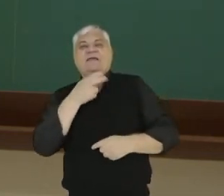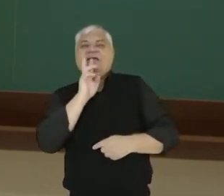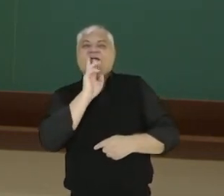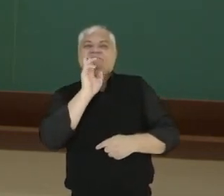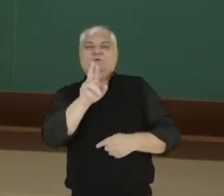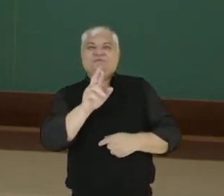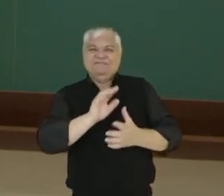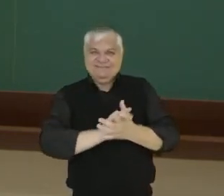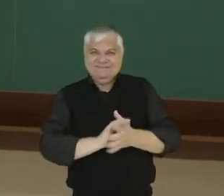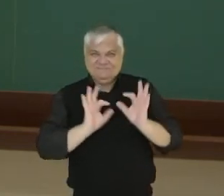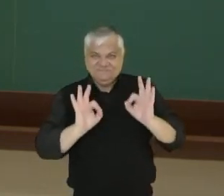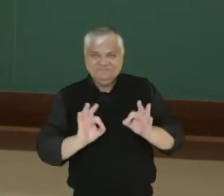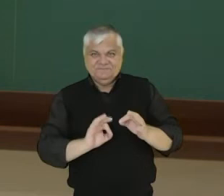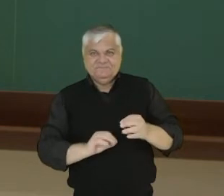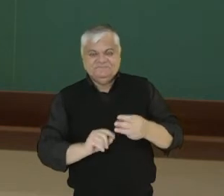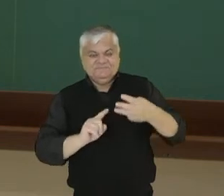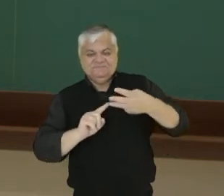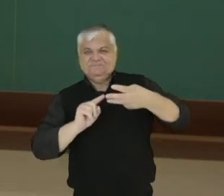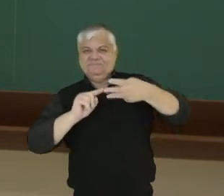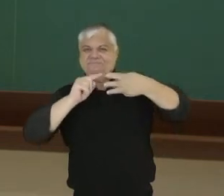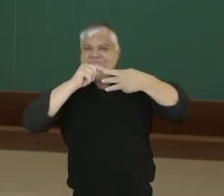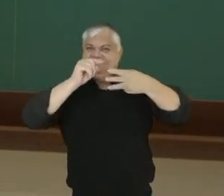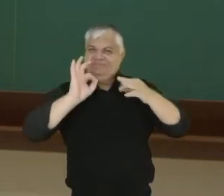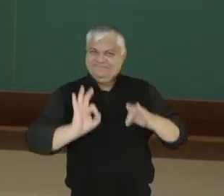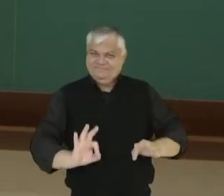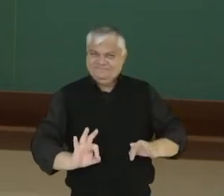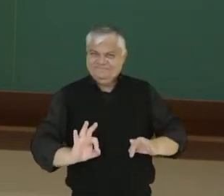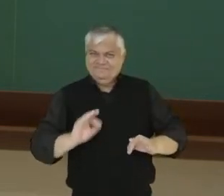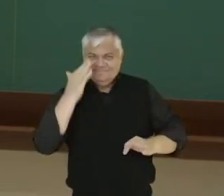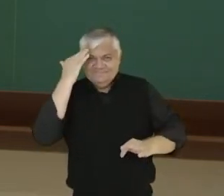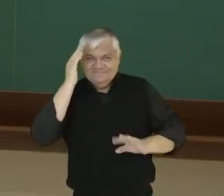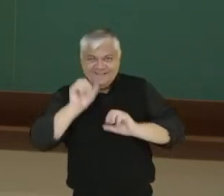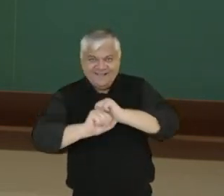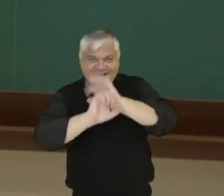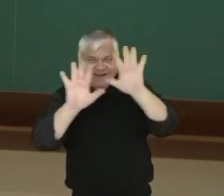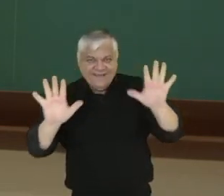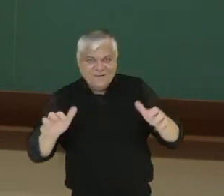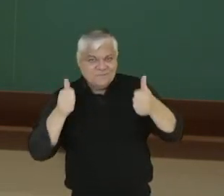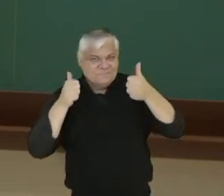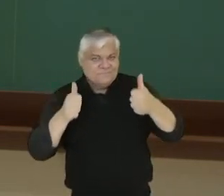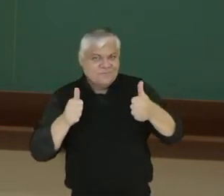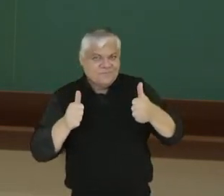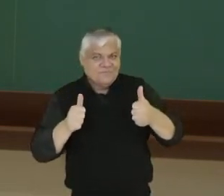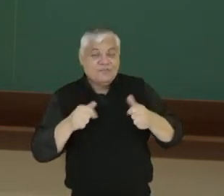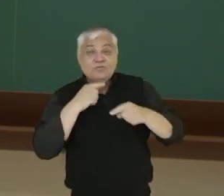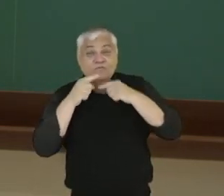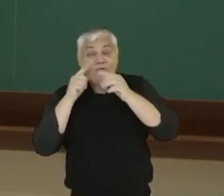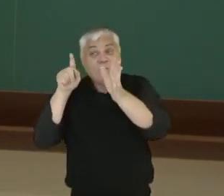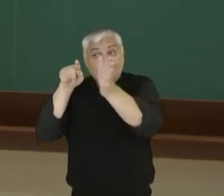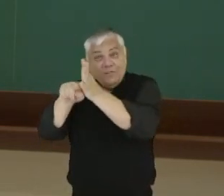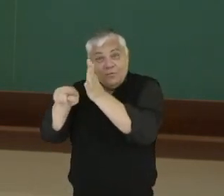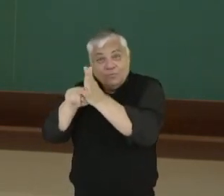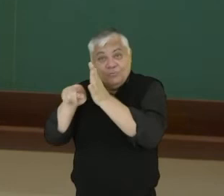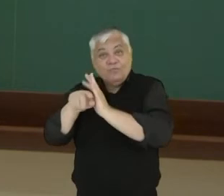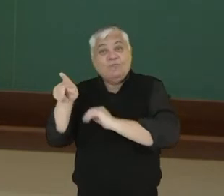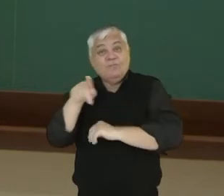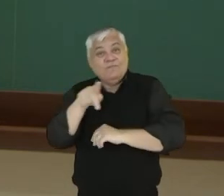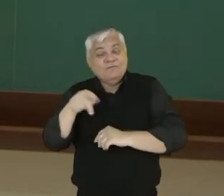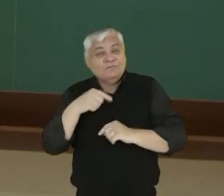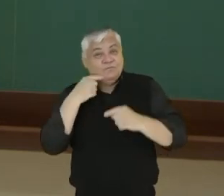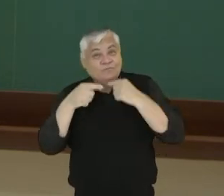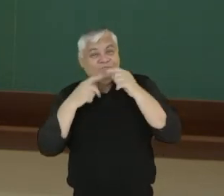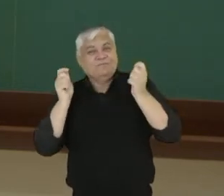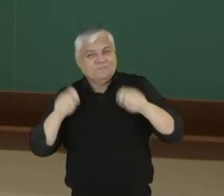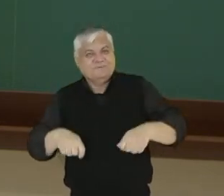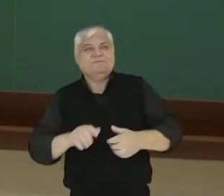pirâmide mostrada para vocês, certo? Tranquilinho? Tranquilo, de boa? Qualquer coisa, discuta com o seu professor, caso tenha mais dúvidas